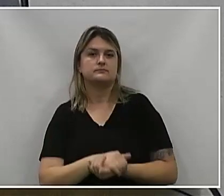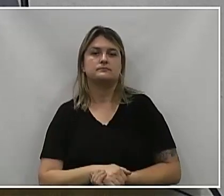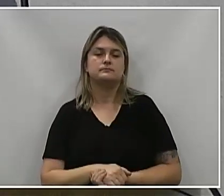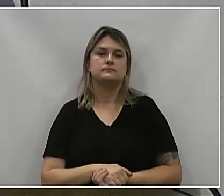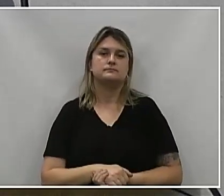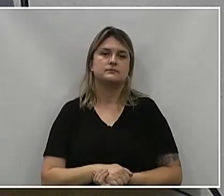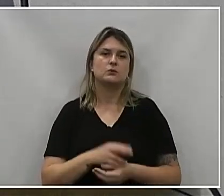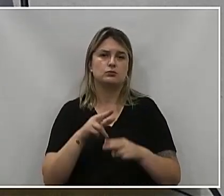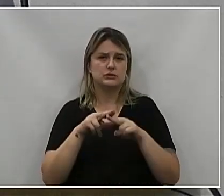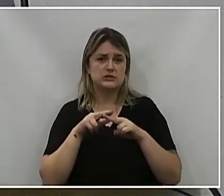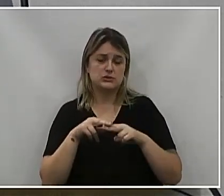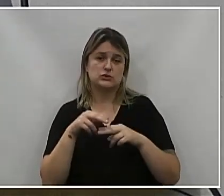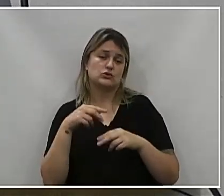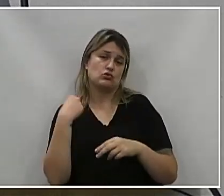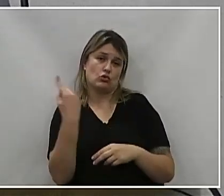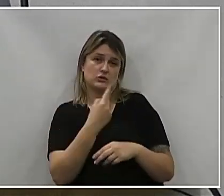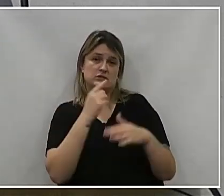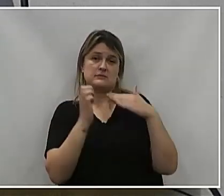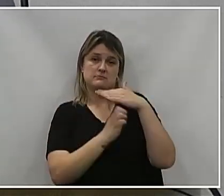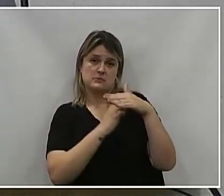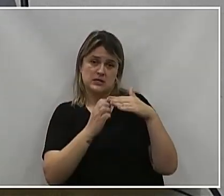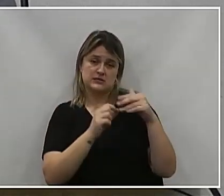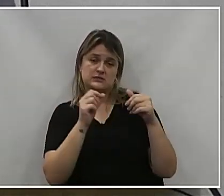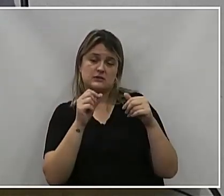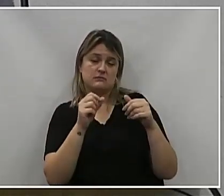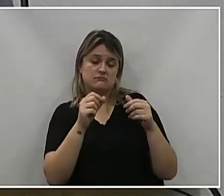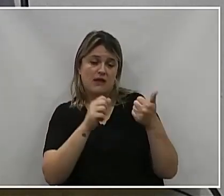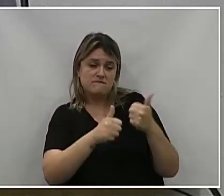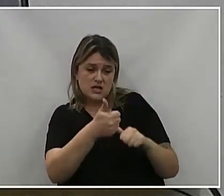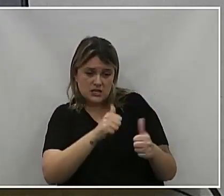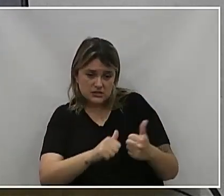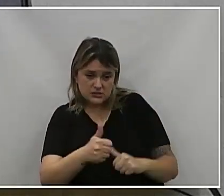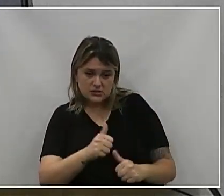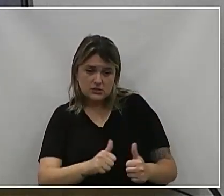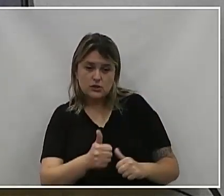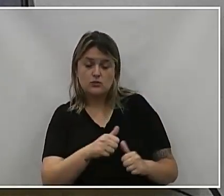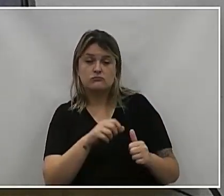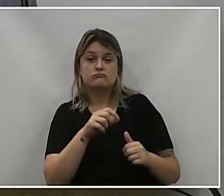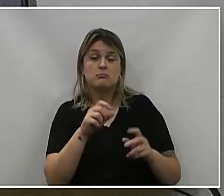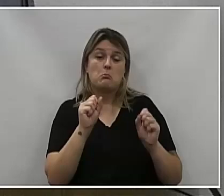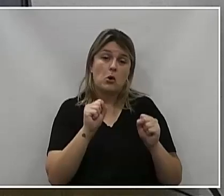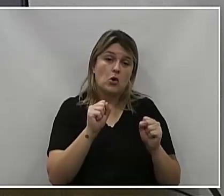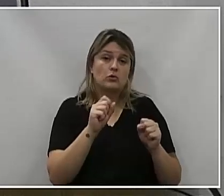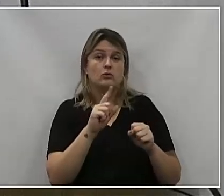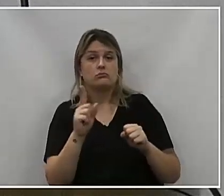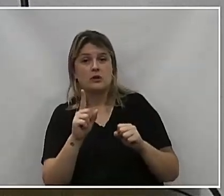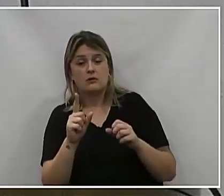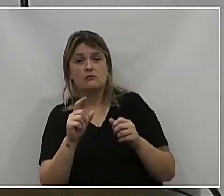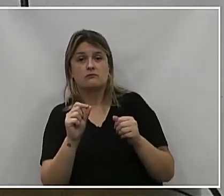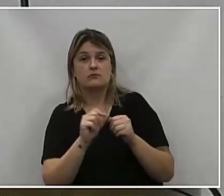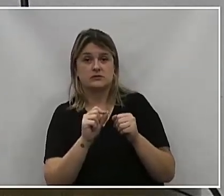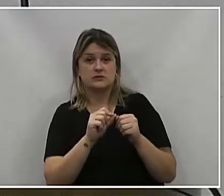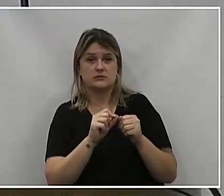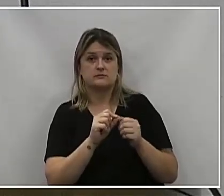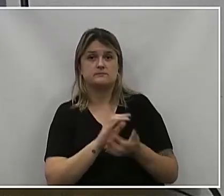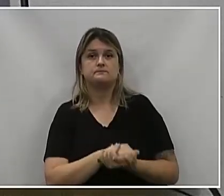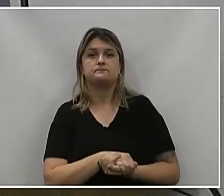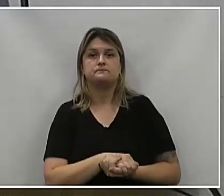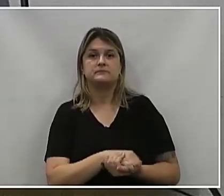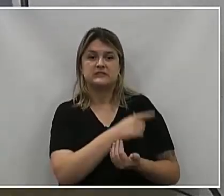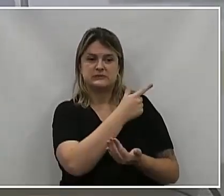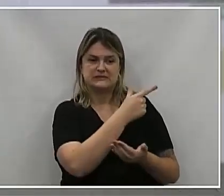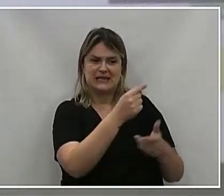que nós fomos contratados, para avaliar financeiramente quais seriam essas possibilidades, né? Então, a gente sairia